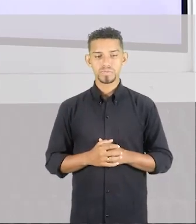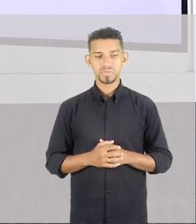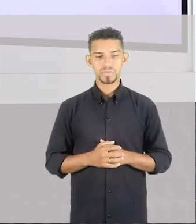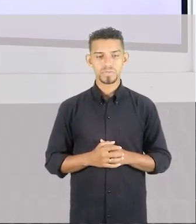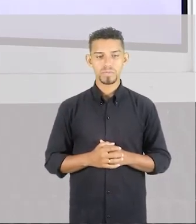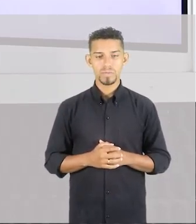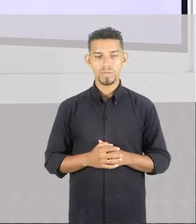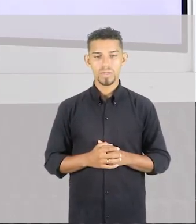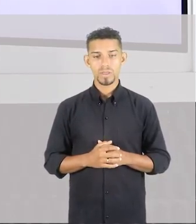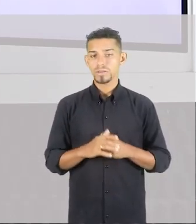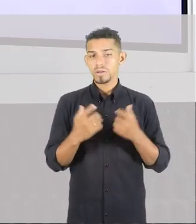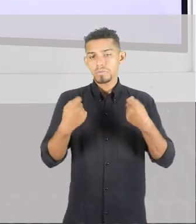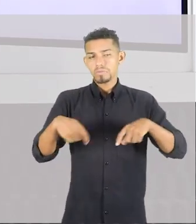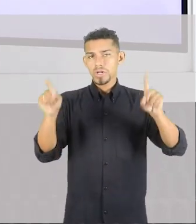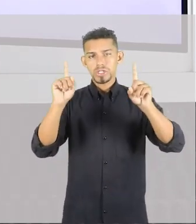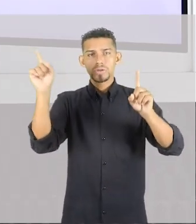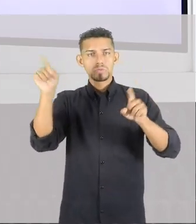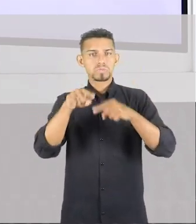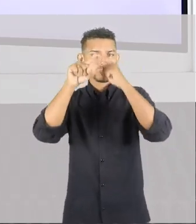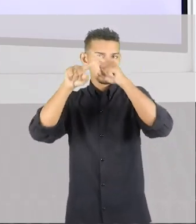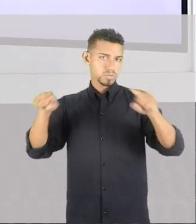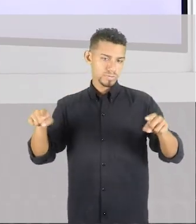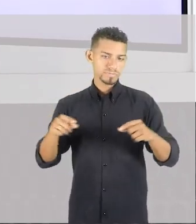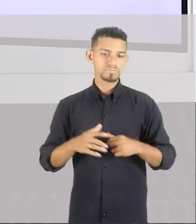1. Então não precisa botar isso aqui não, ó.